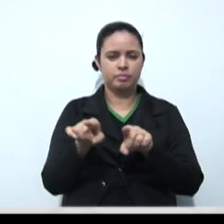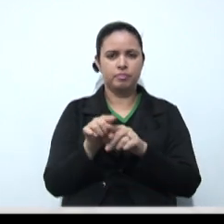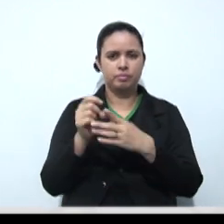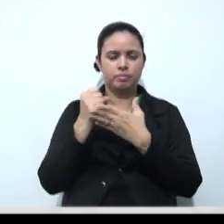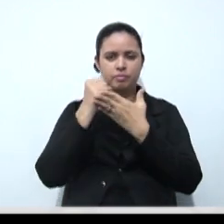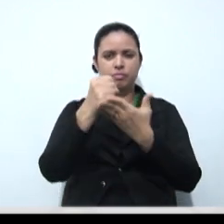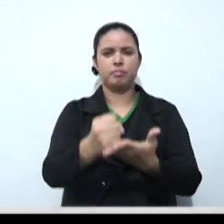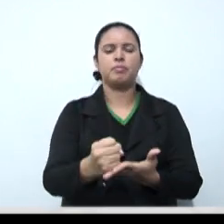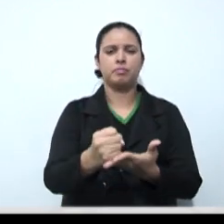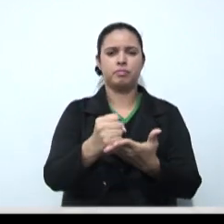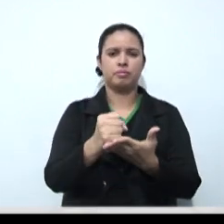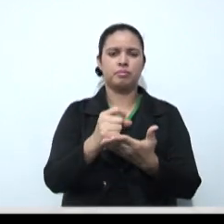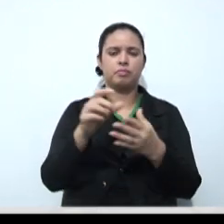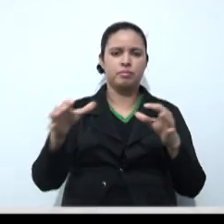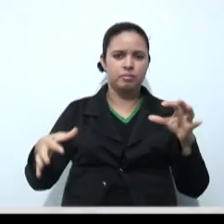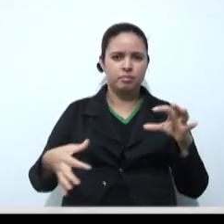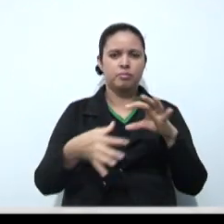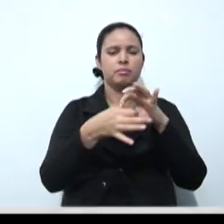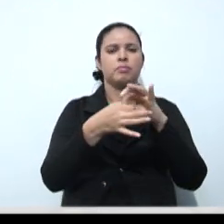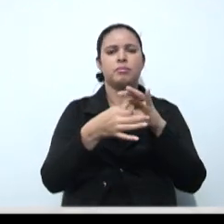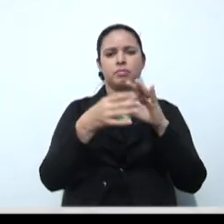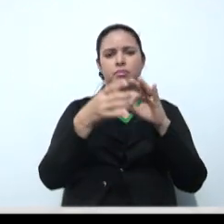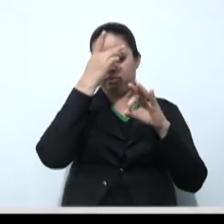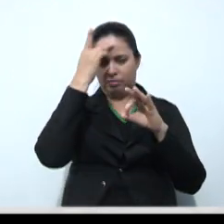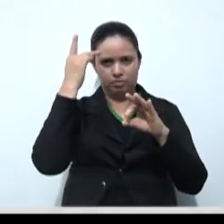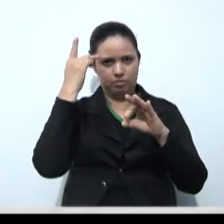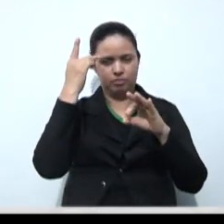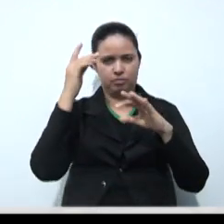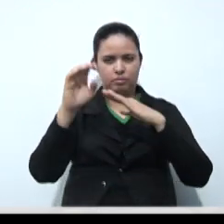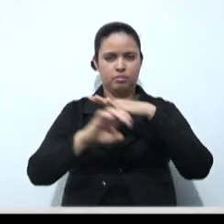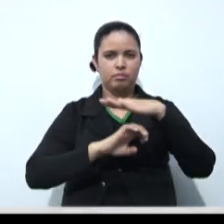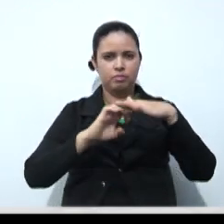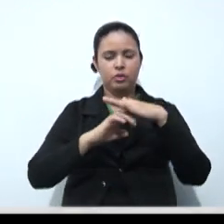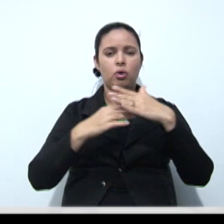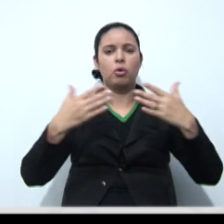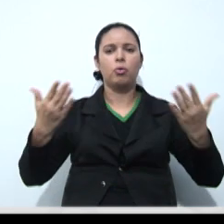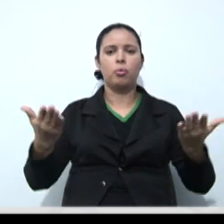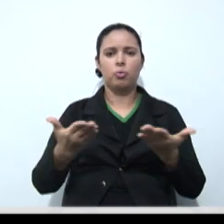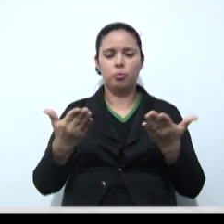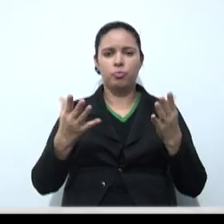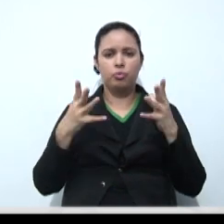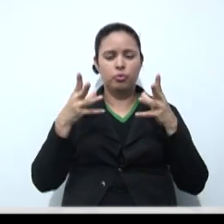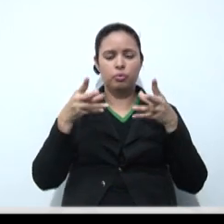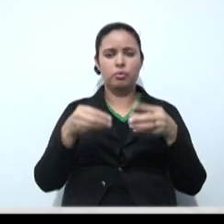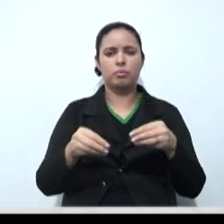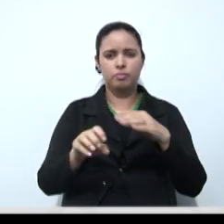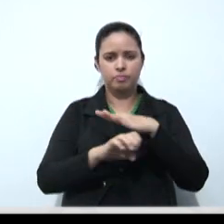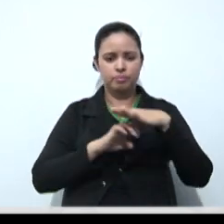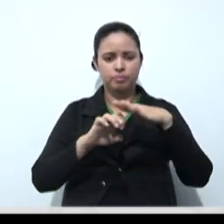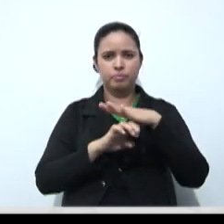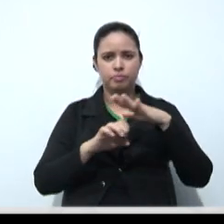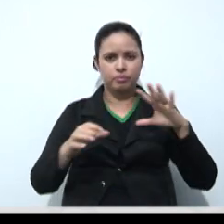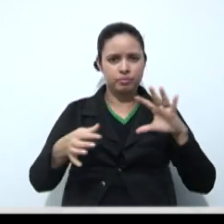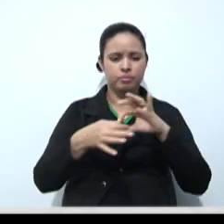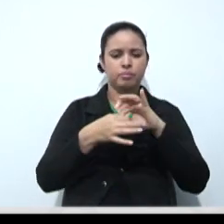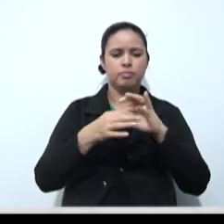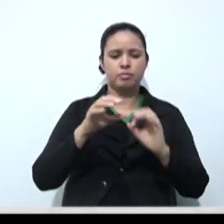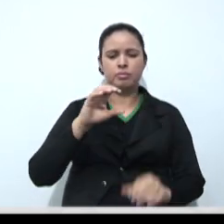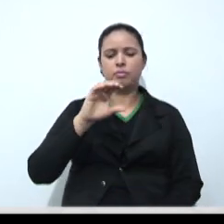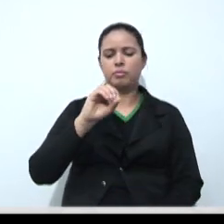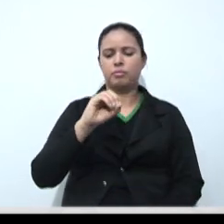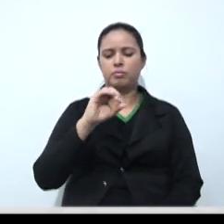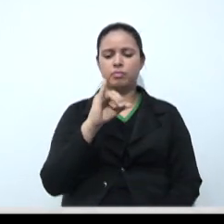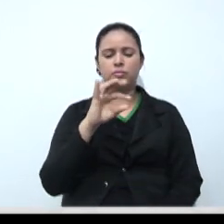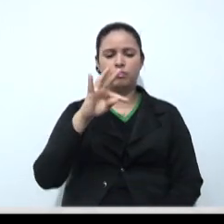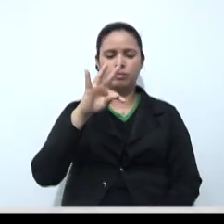promover uma integração dos funcionários com a empresa. Atualmente, todas as empresas filiadas à OIT, independentemente